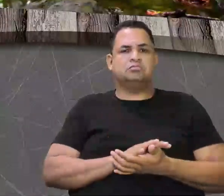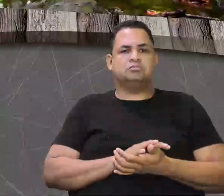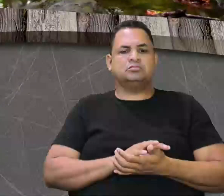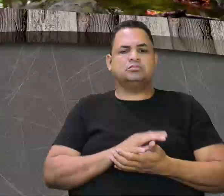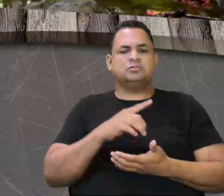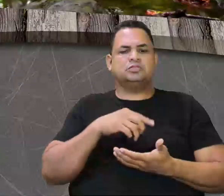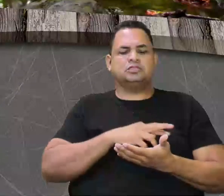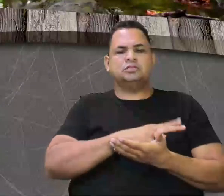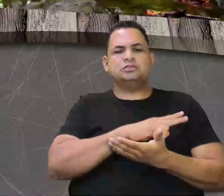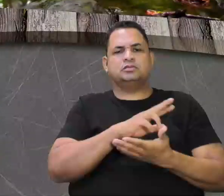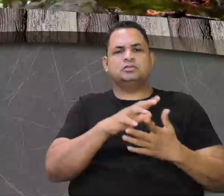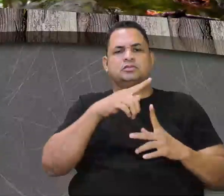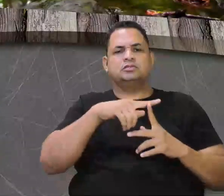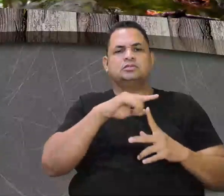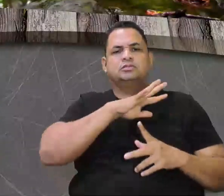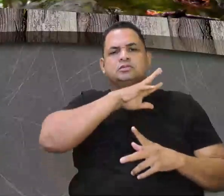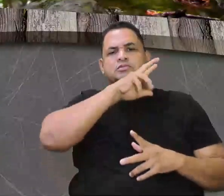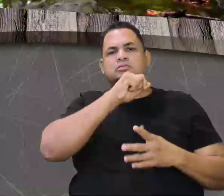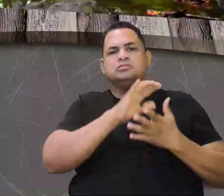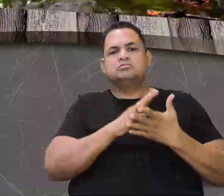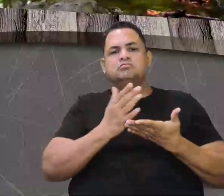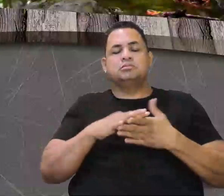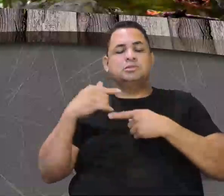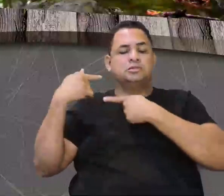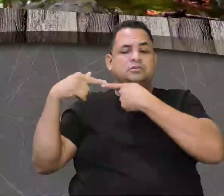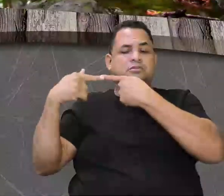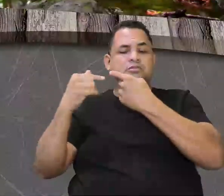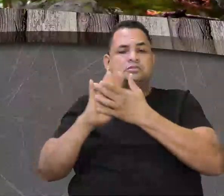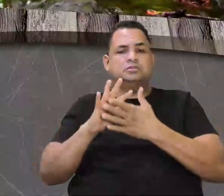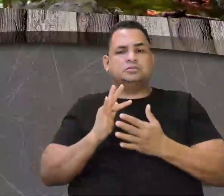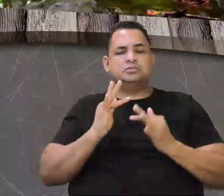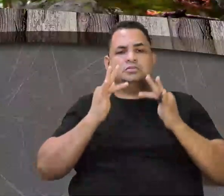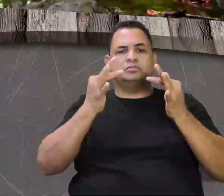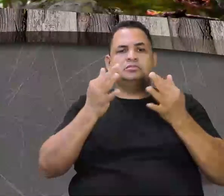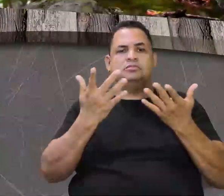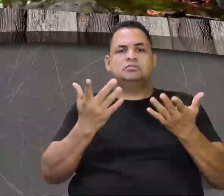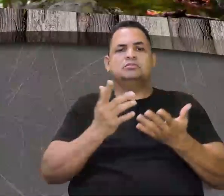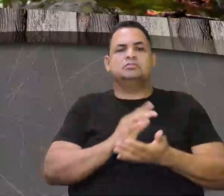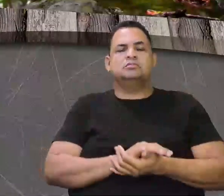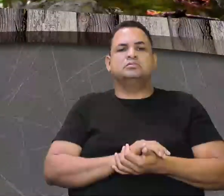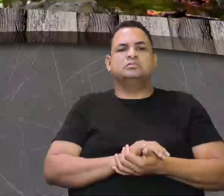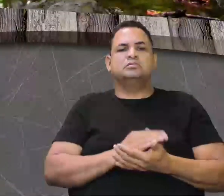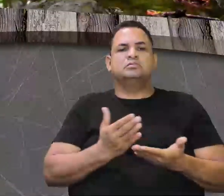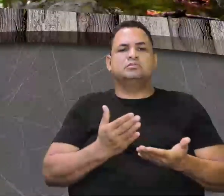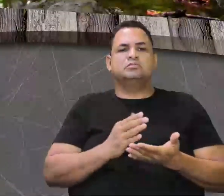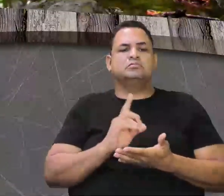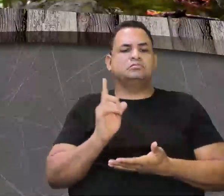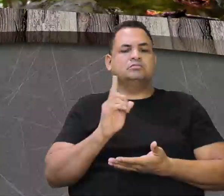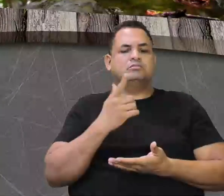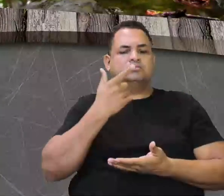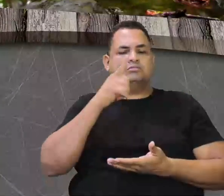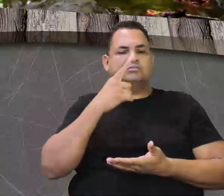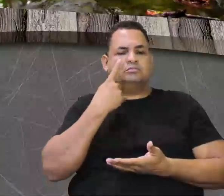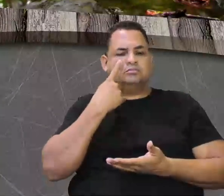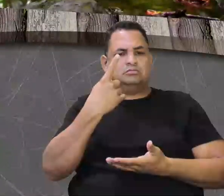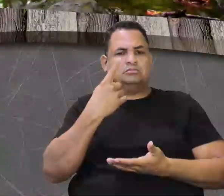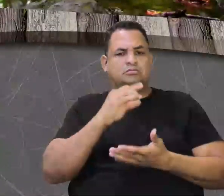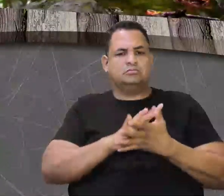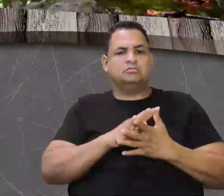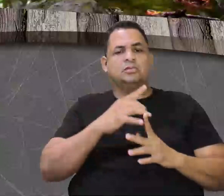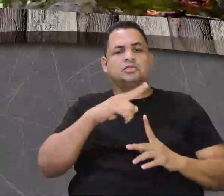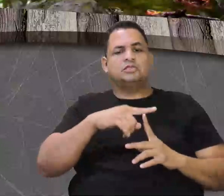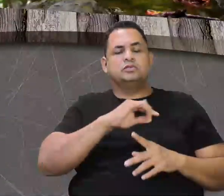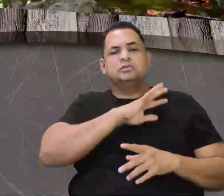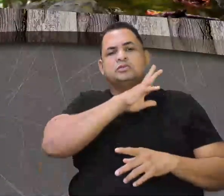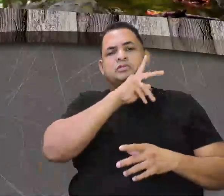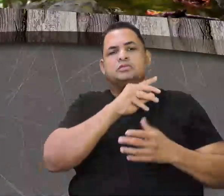Muitas espécies que hoje nós estamos vendo, pode ser que a sua geração, a geração futura não consiga mais ver essas espécies, por